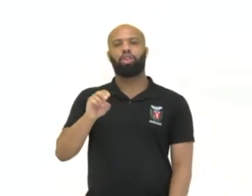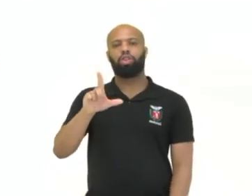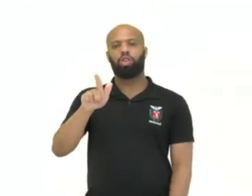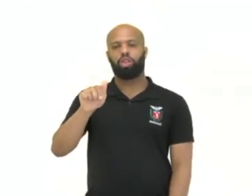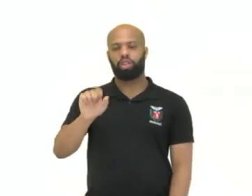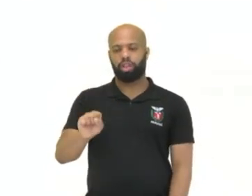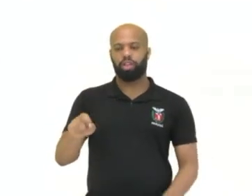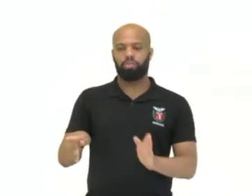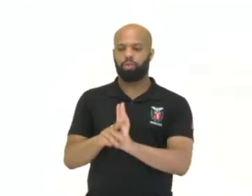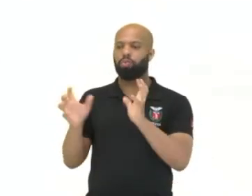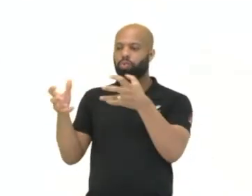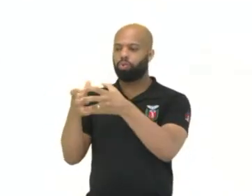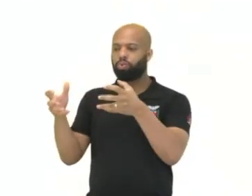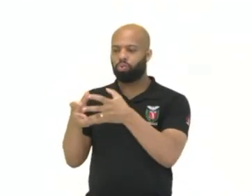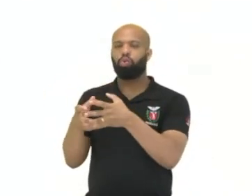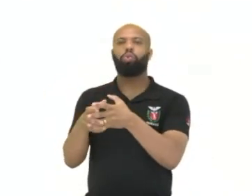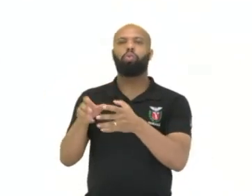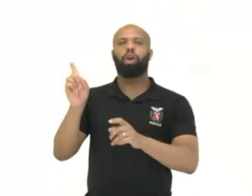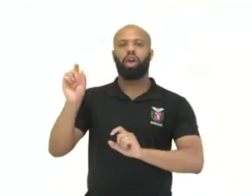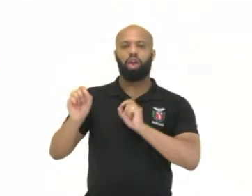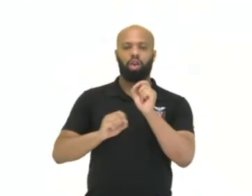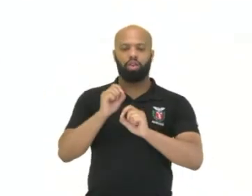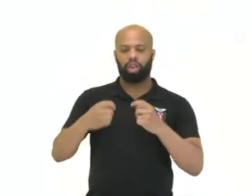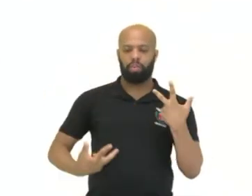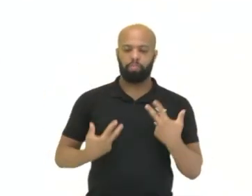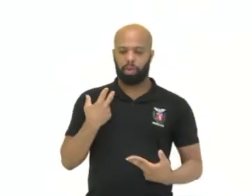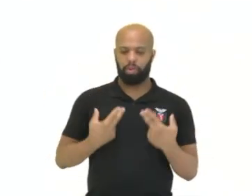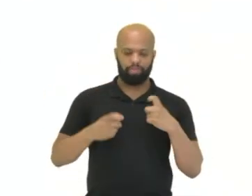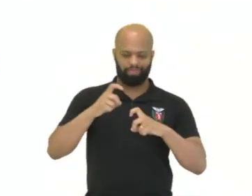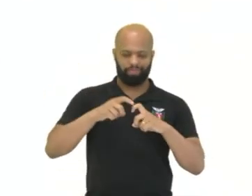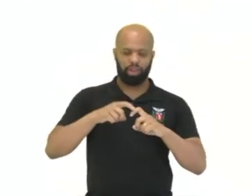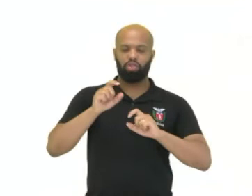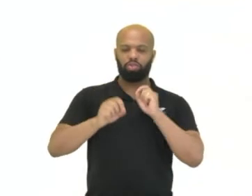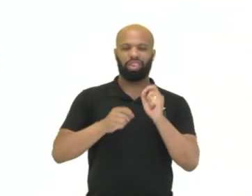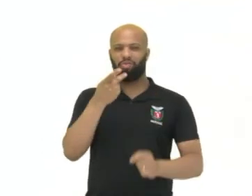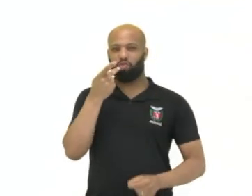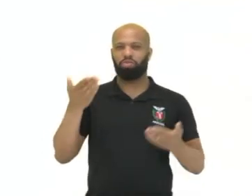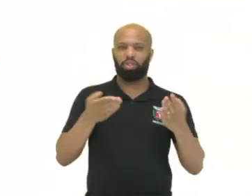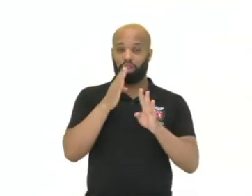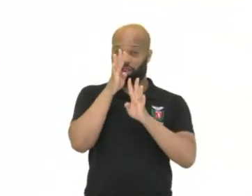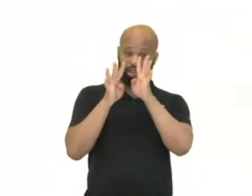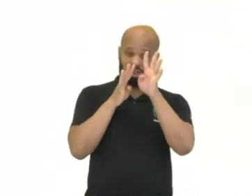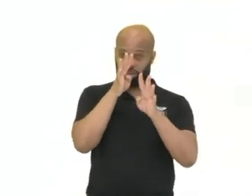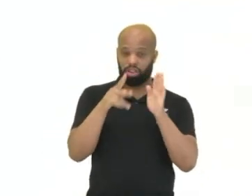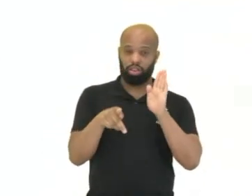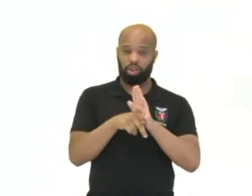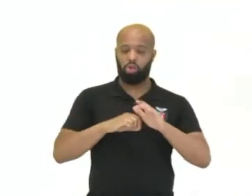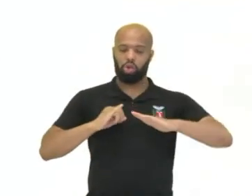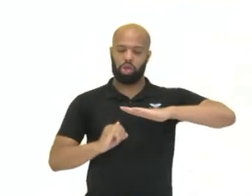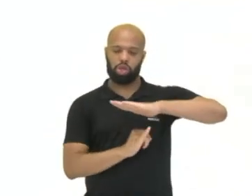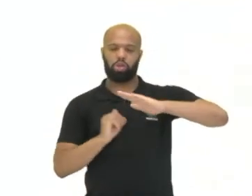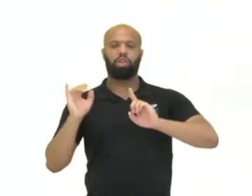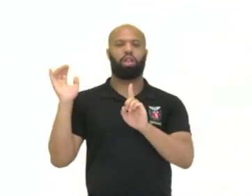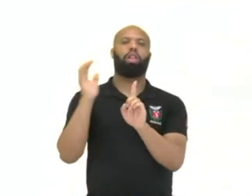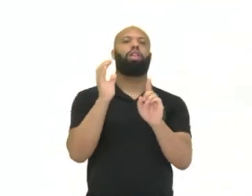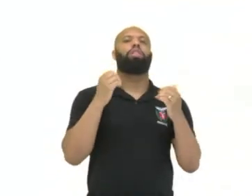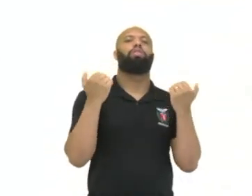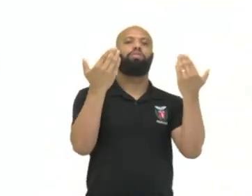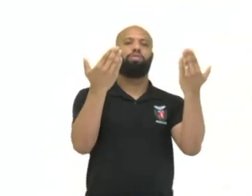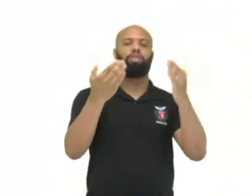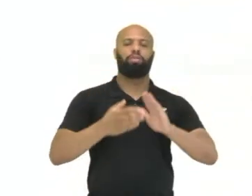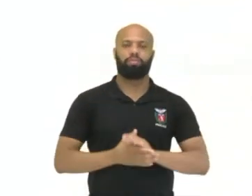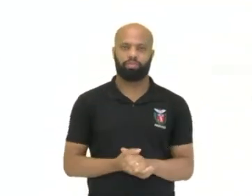da Sociedade Brasileira de Cirurgia Plástica, foram vulgarizadas e banalizadas por uma indústria de influência externa, a